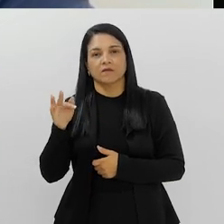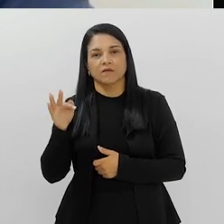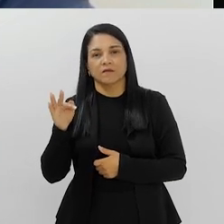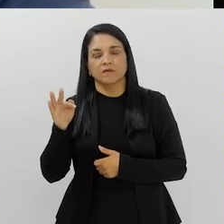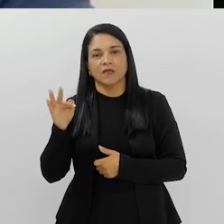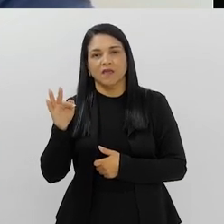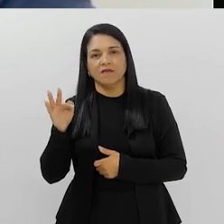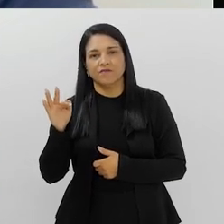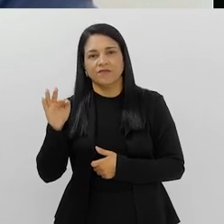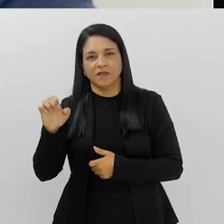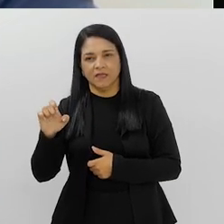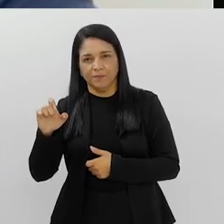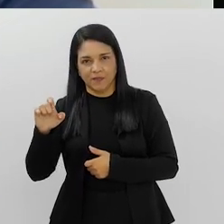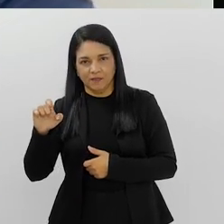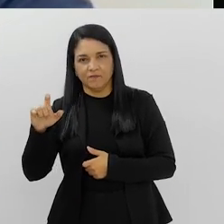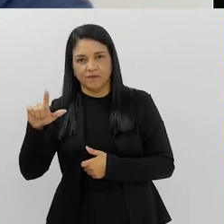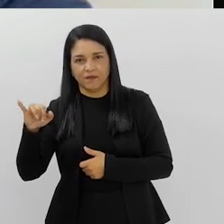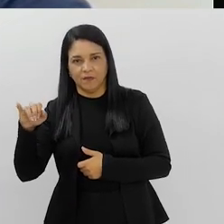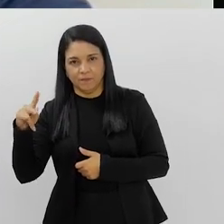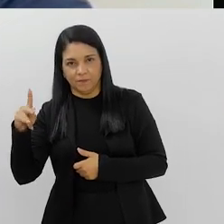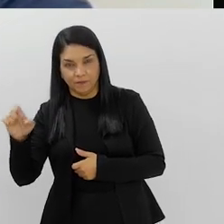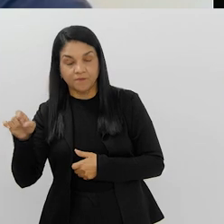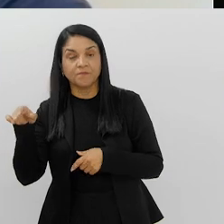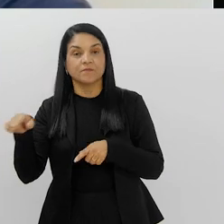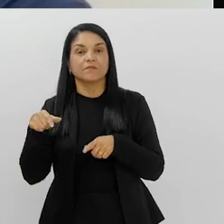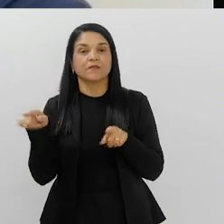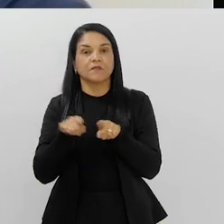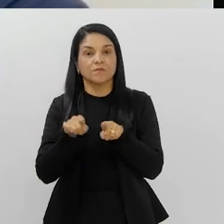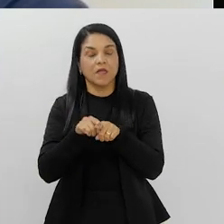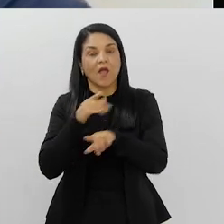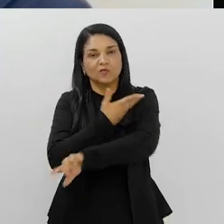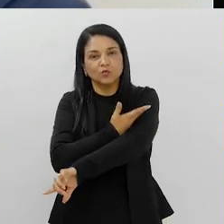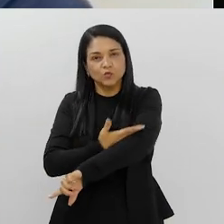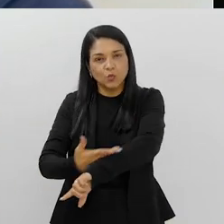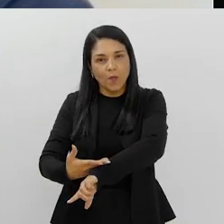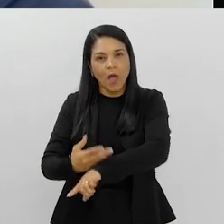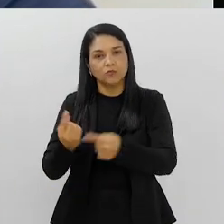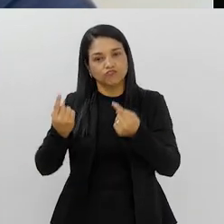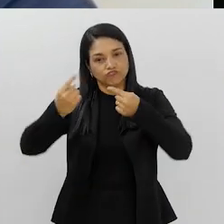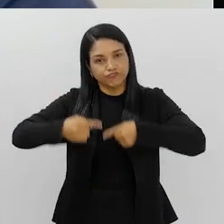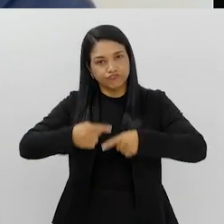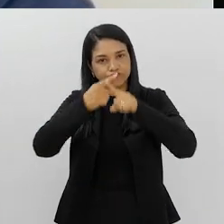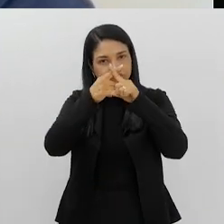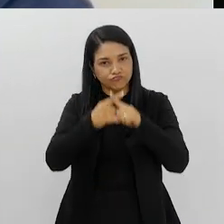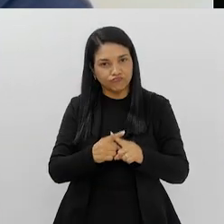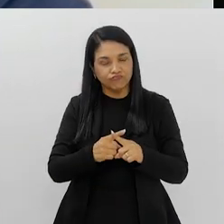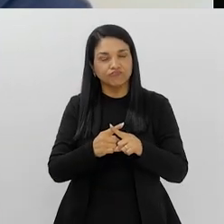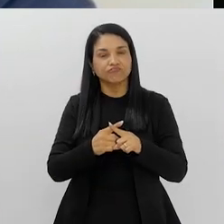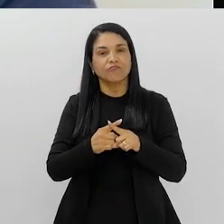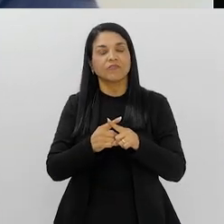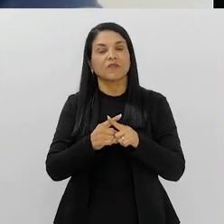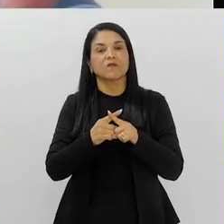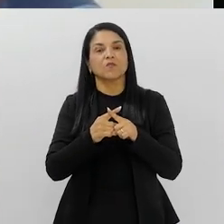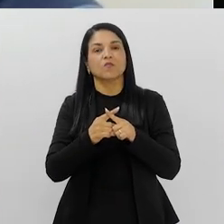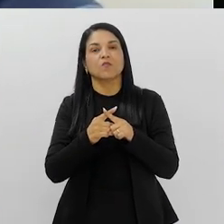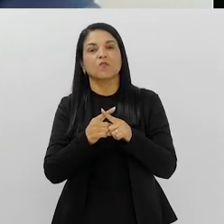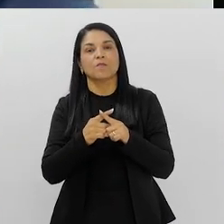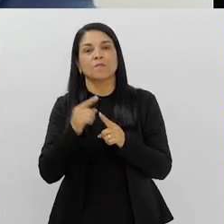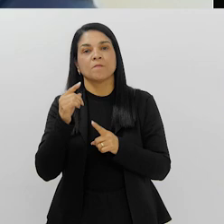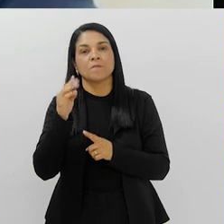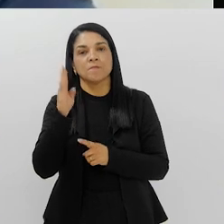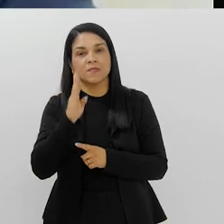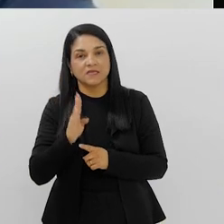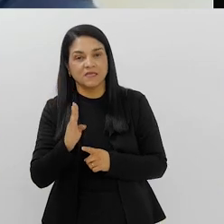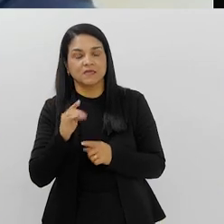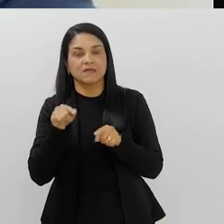chegou depois também, o Matheus Lira, tipo assim, um grupo acostumado também com competições de nível de Brasileirão,